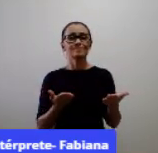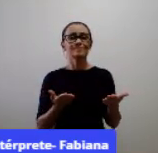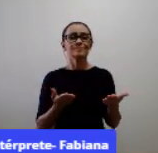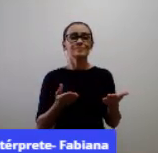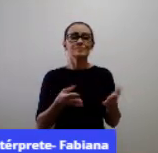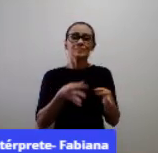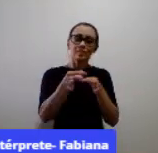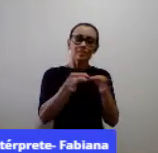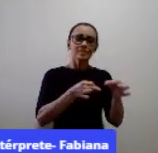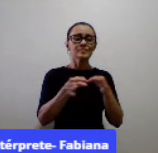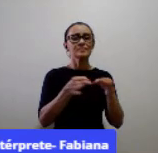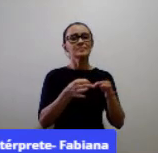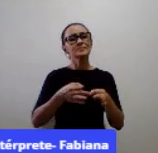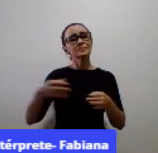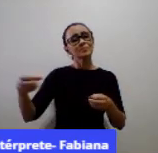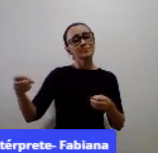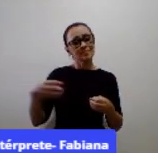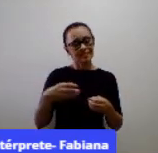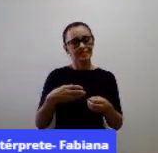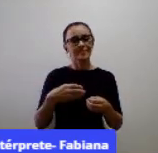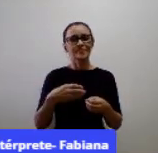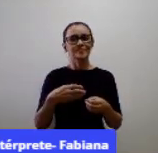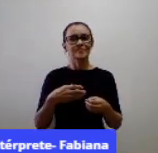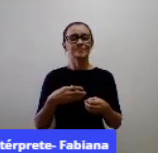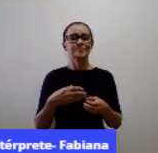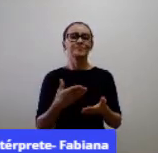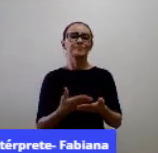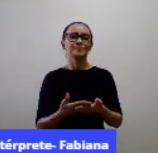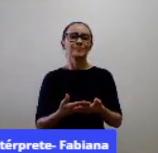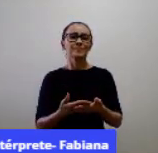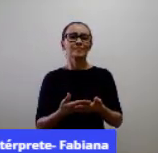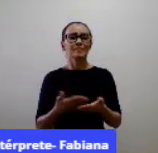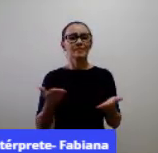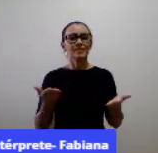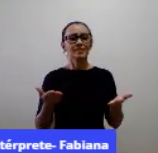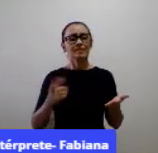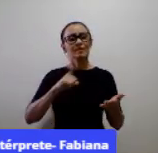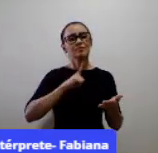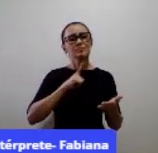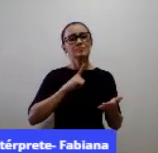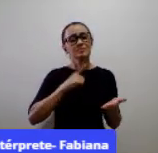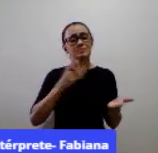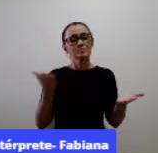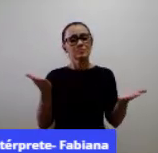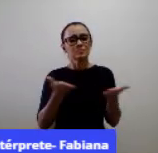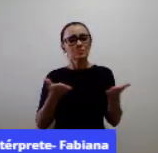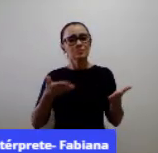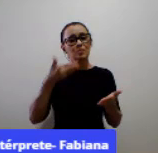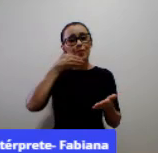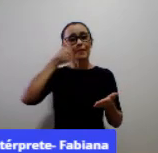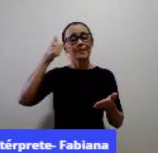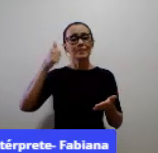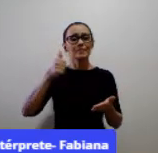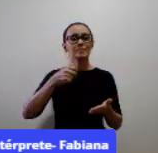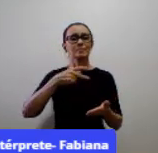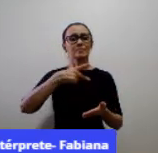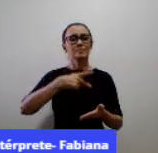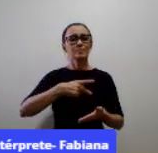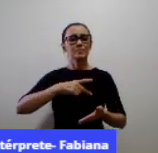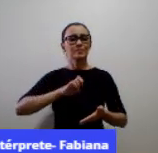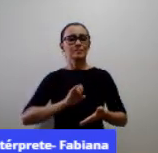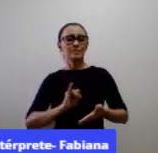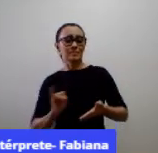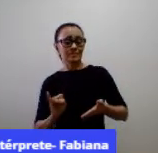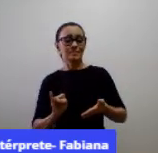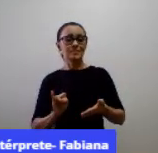roupagem. Nós temos aí o PEI que foi realizado, o melhor PEI que hoje nós temos conhecimento é o